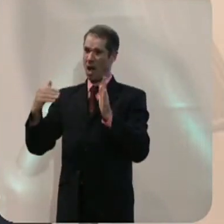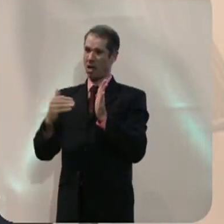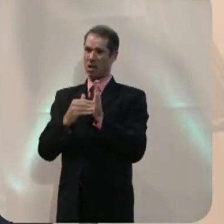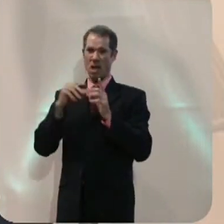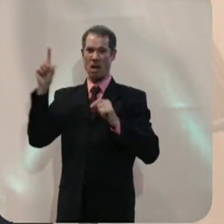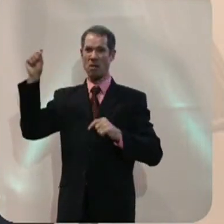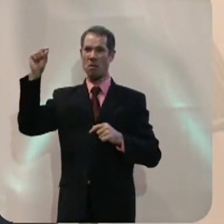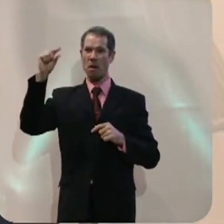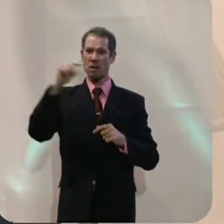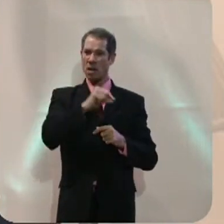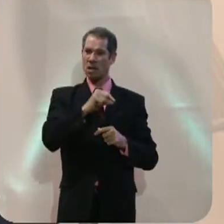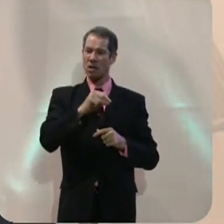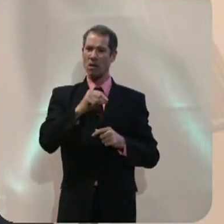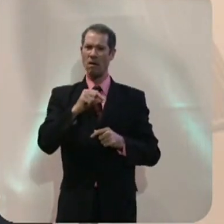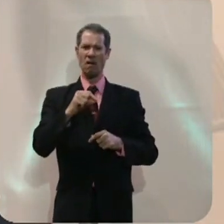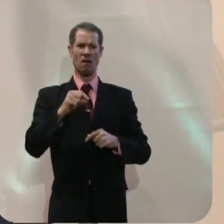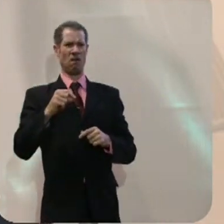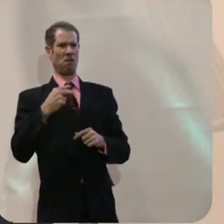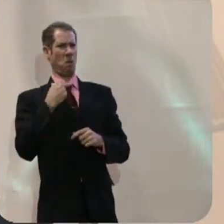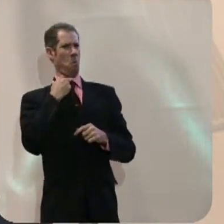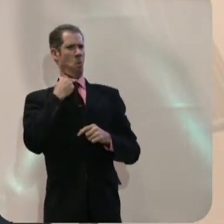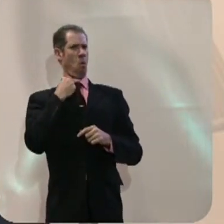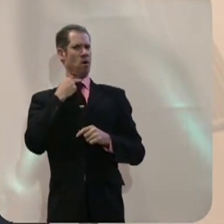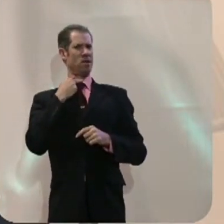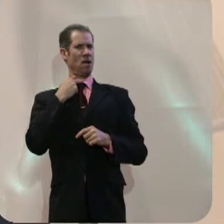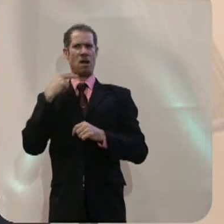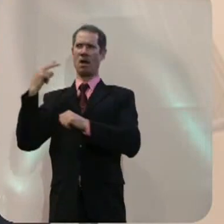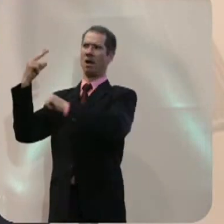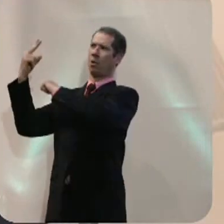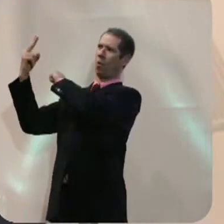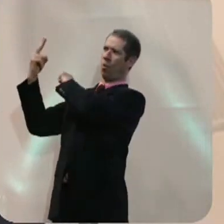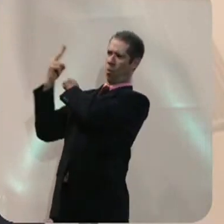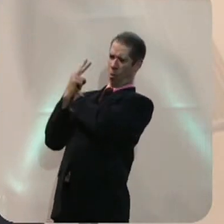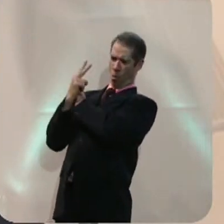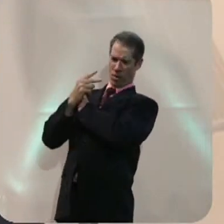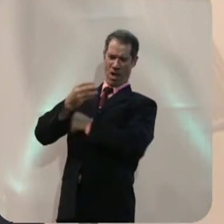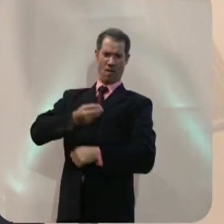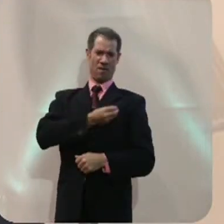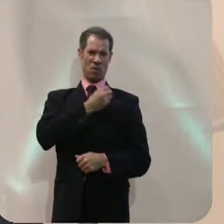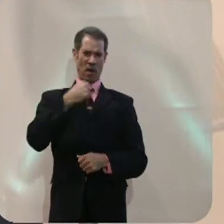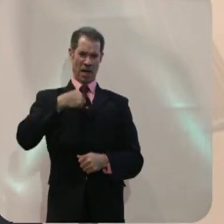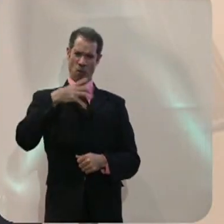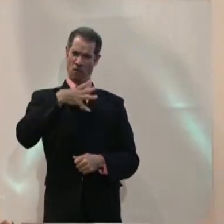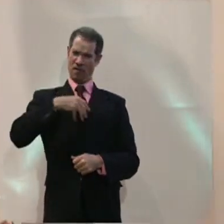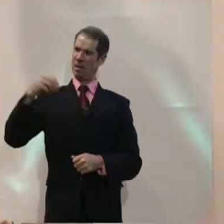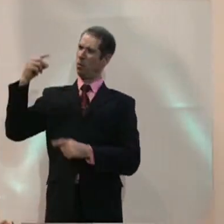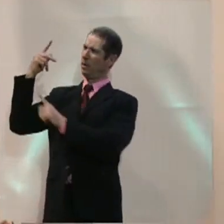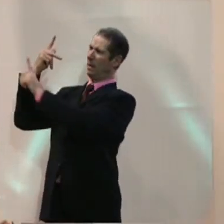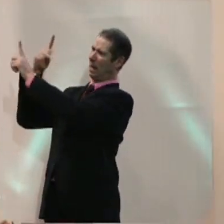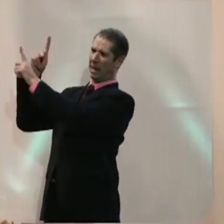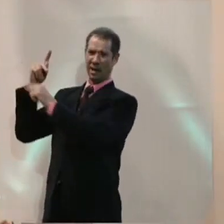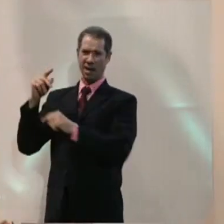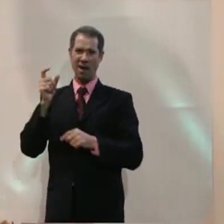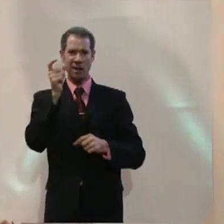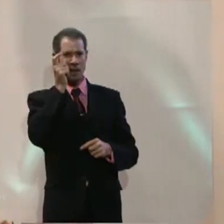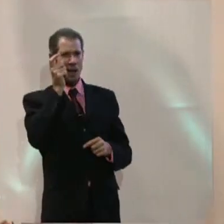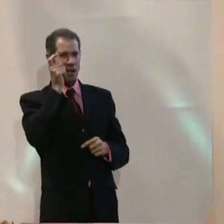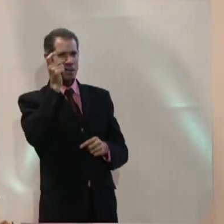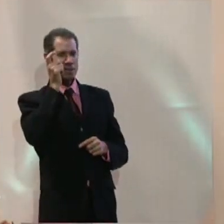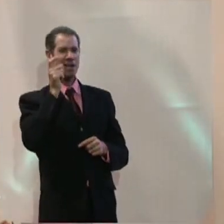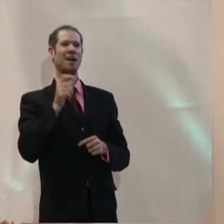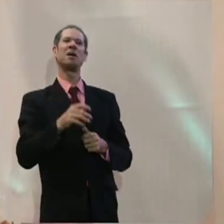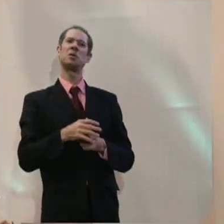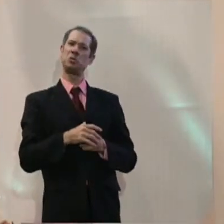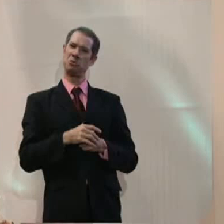passarinhos, será que Ele não pode cuidar da minha vida, eu que sou filho dele? E é interessante